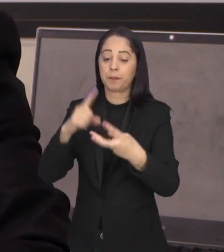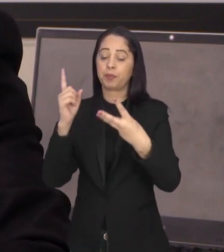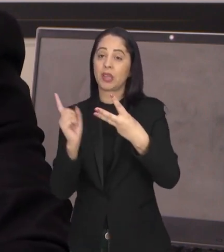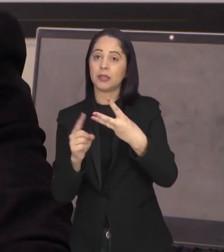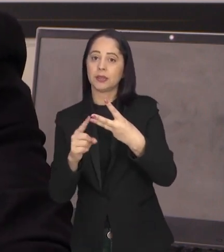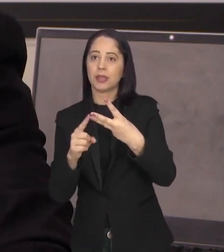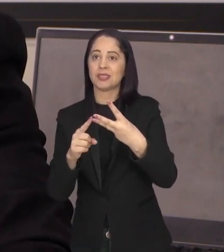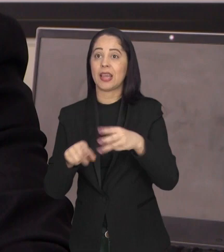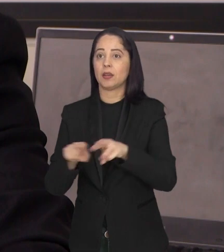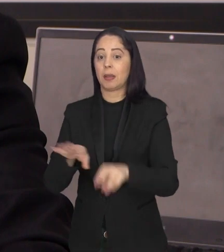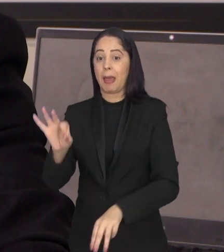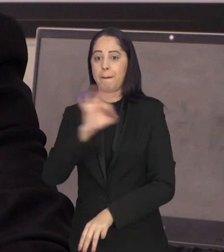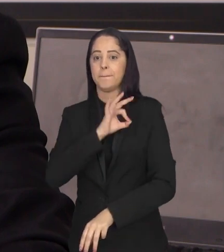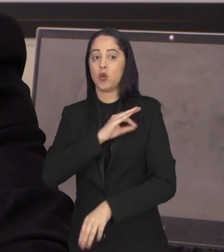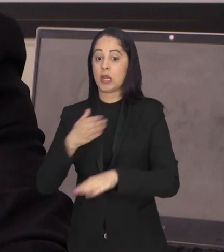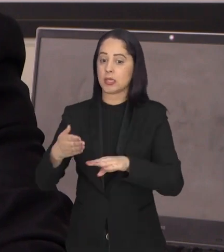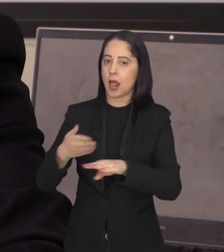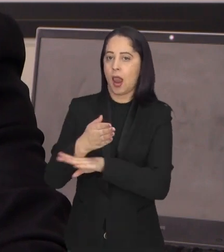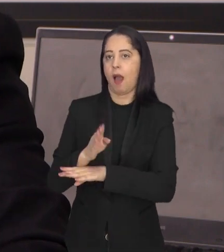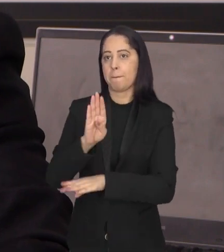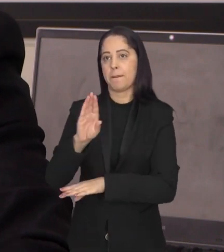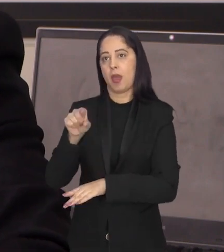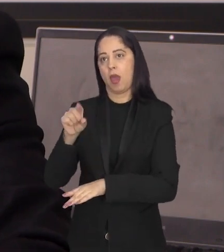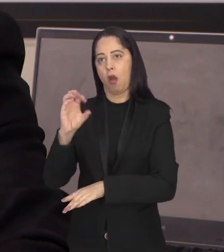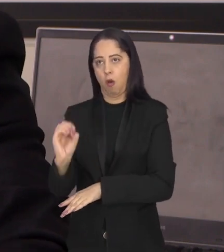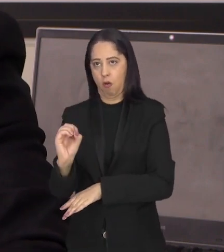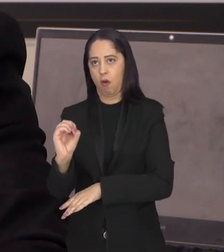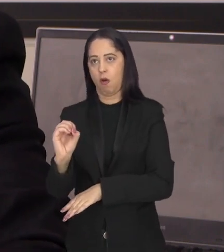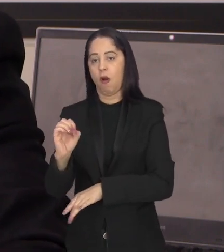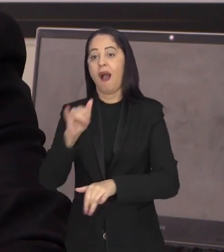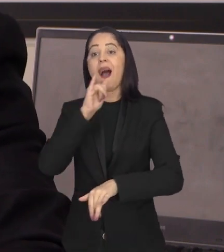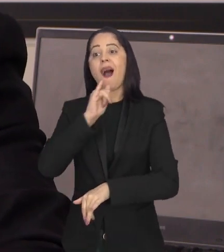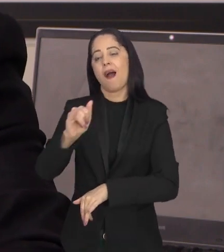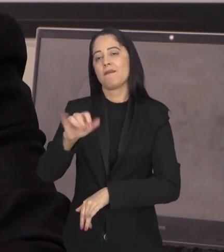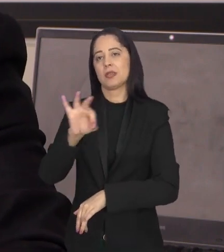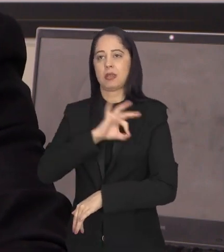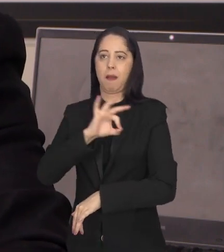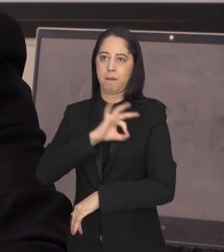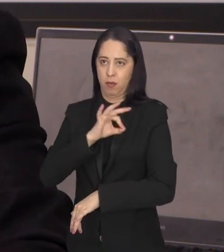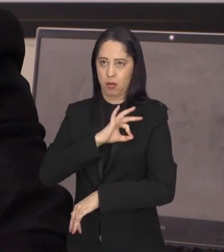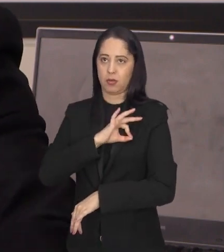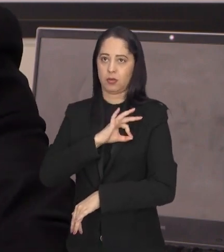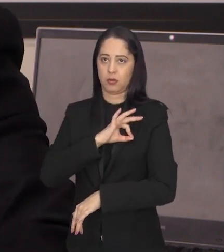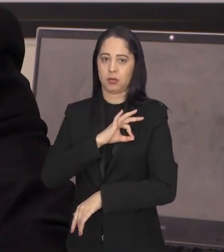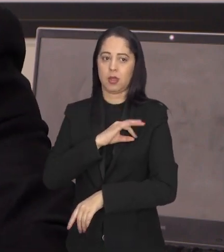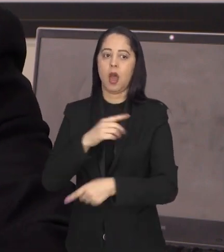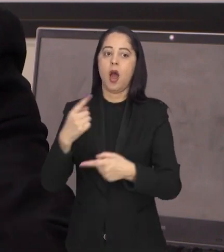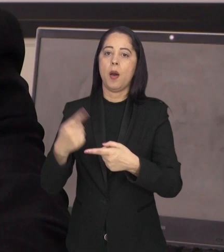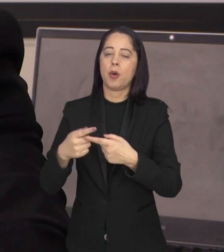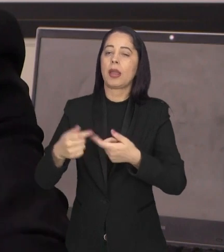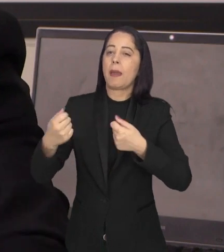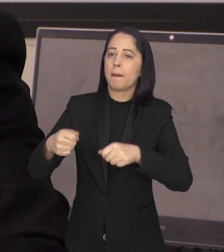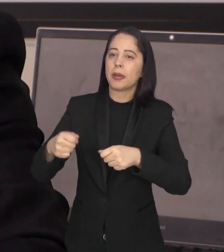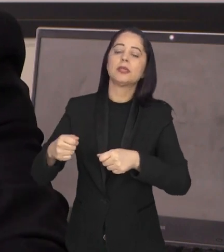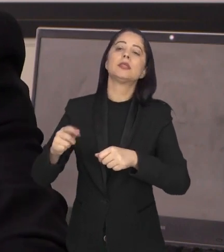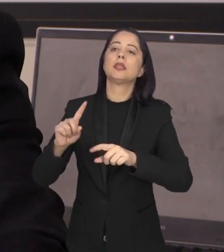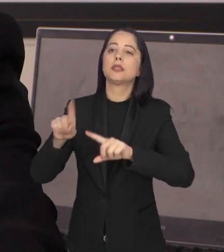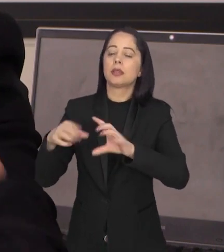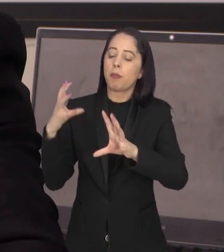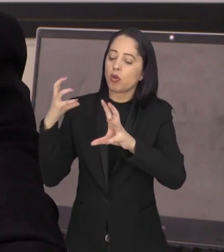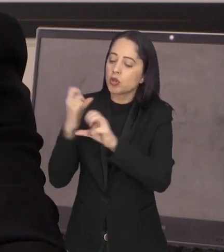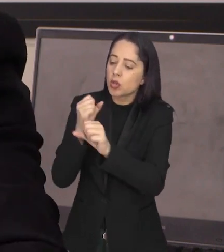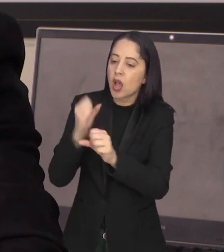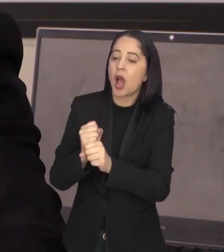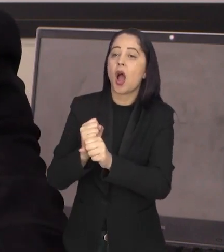importante. Em terceiro lugar, fazer um boletim de ocorrência, né? Para informar as autoridades policiais, também para poder gerar estatística para